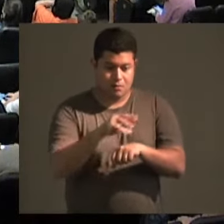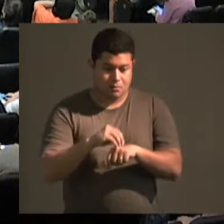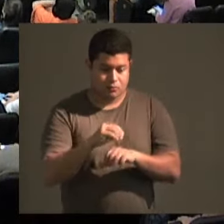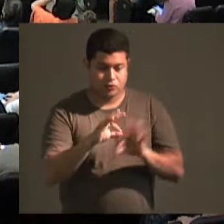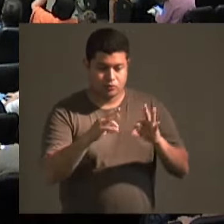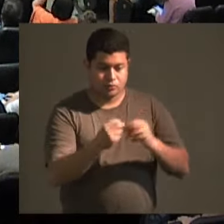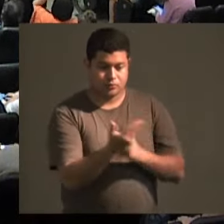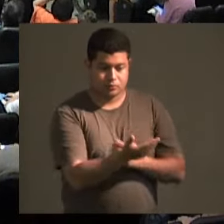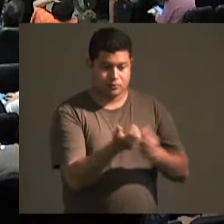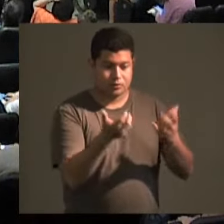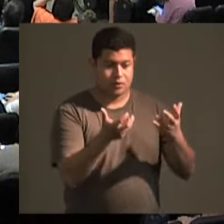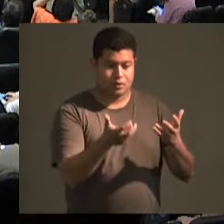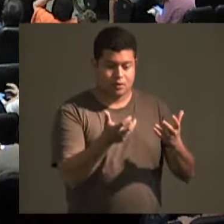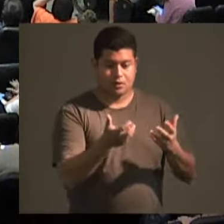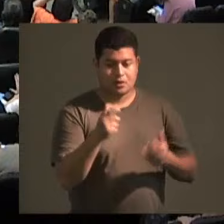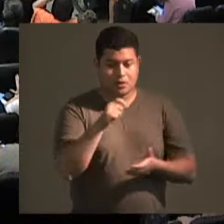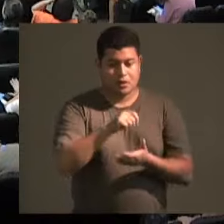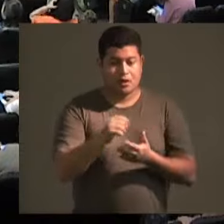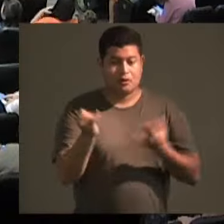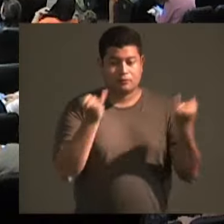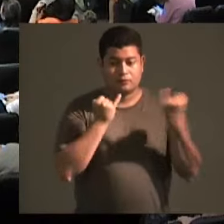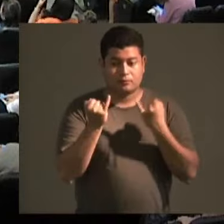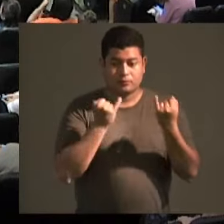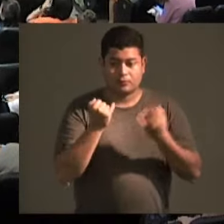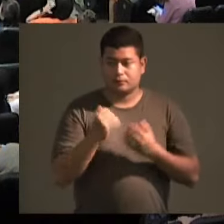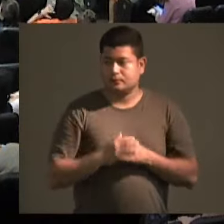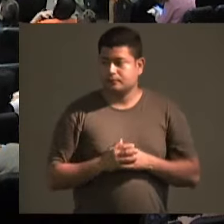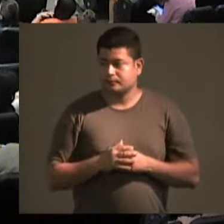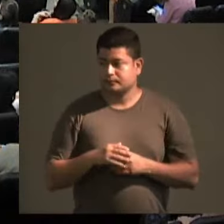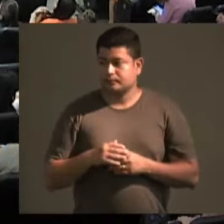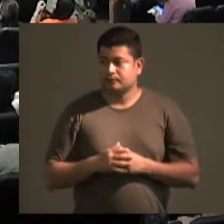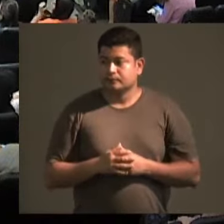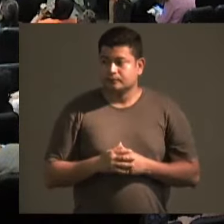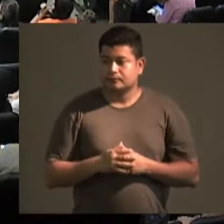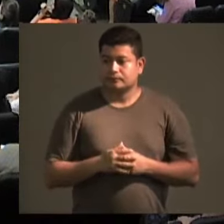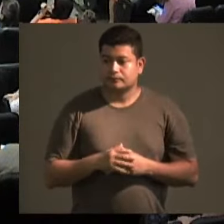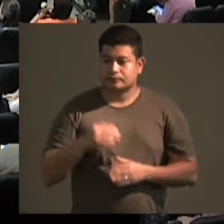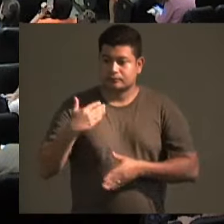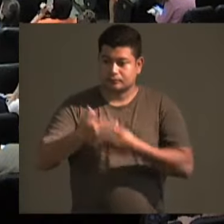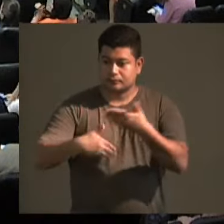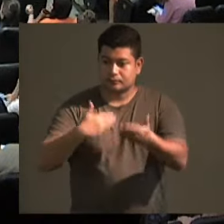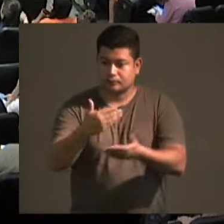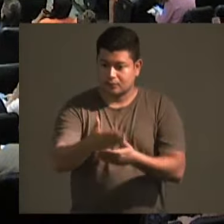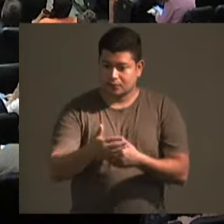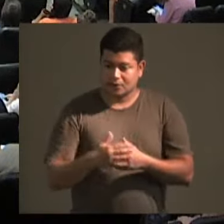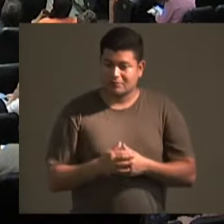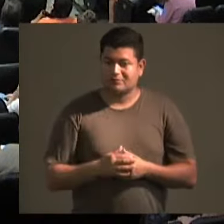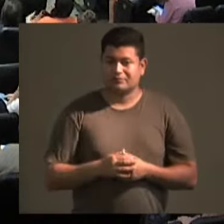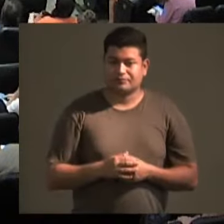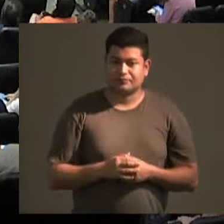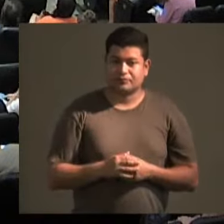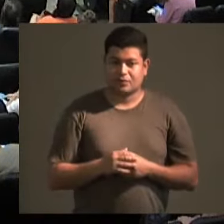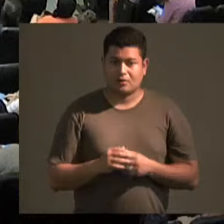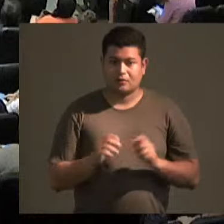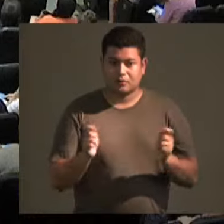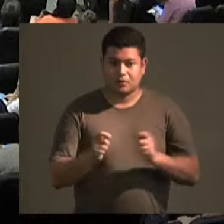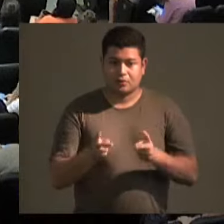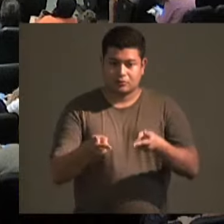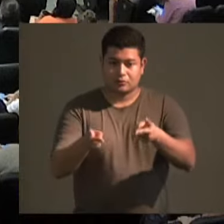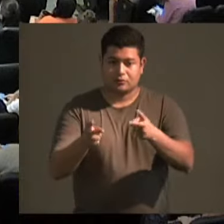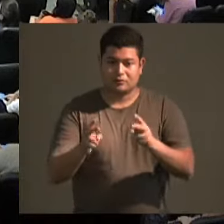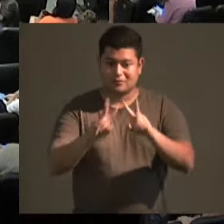e vai passar as informações, né, e vamos avançando aqui. Então, como já foi dito